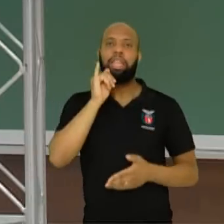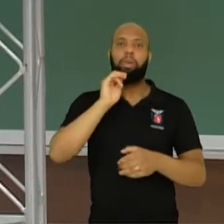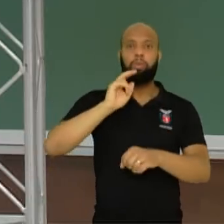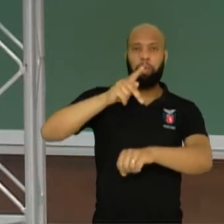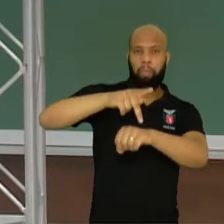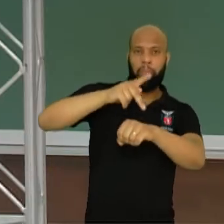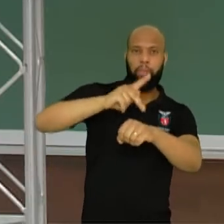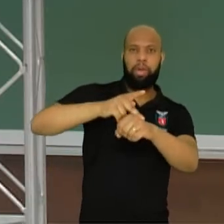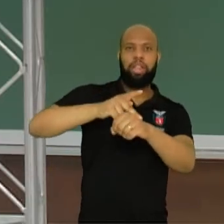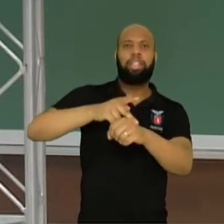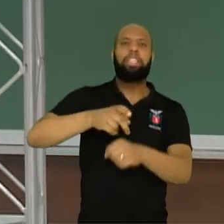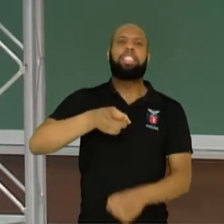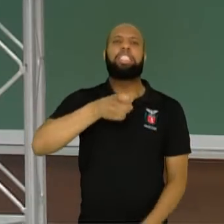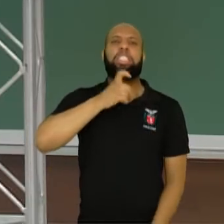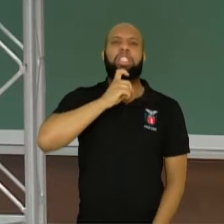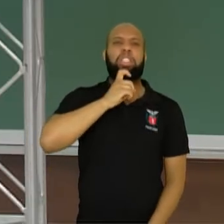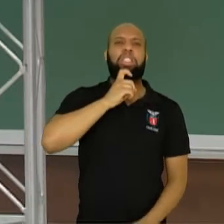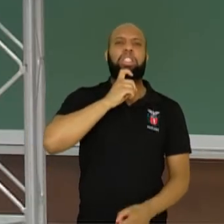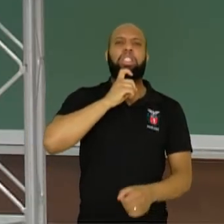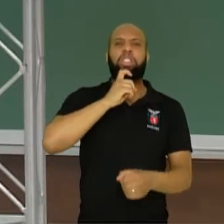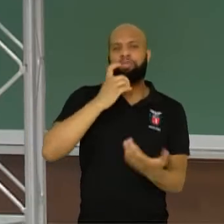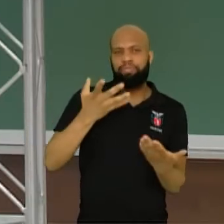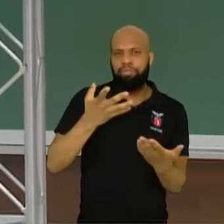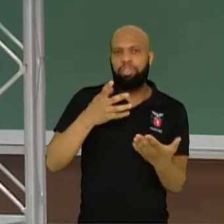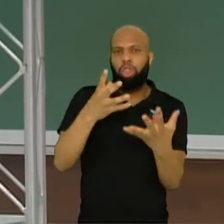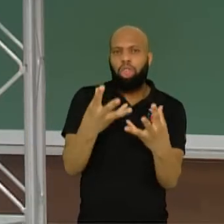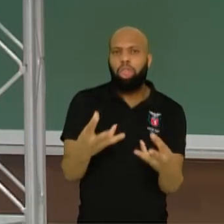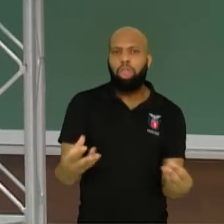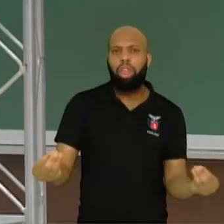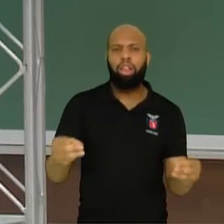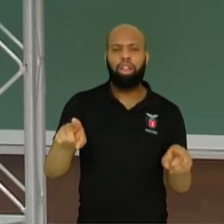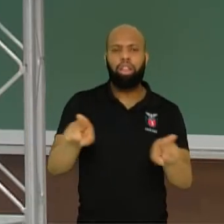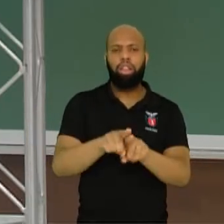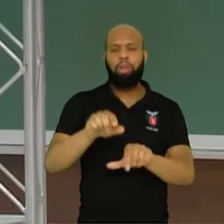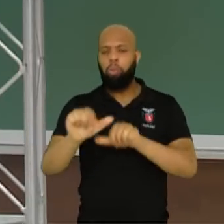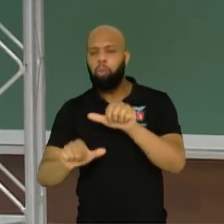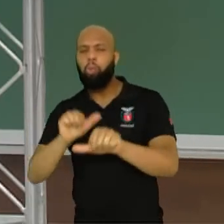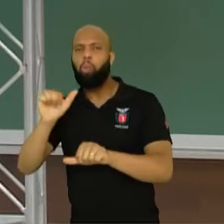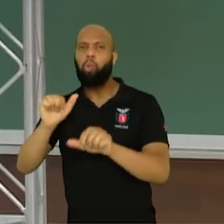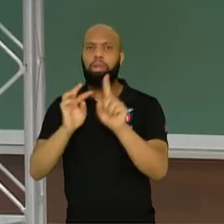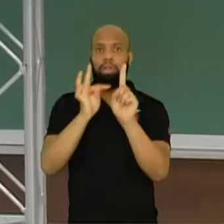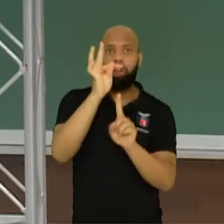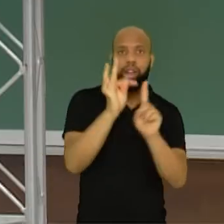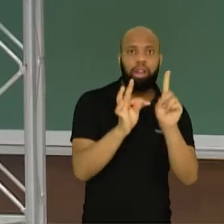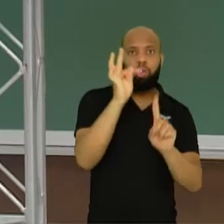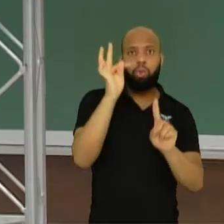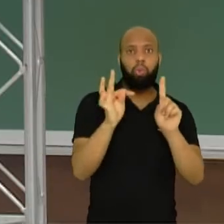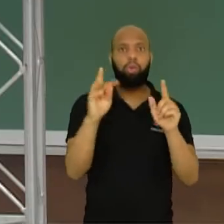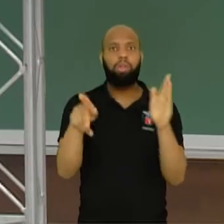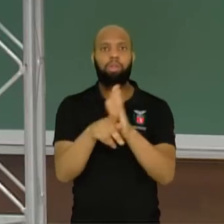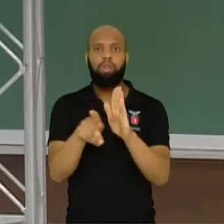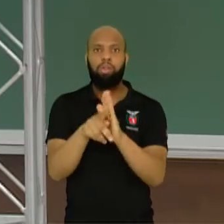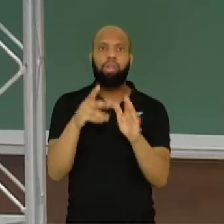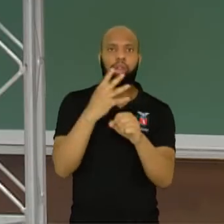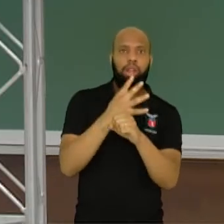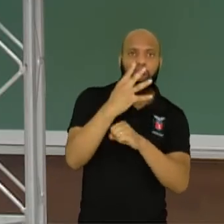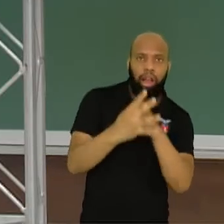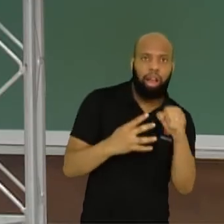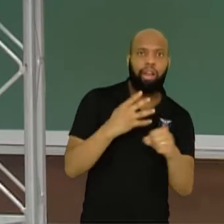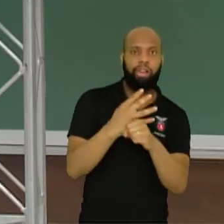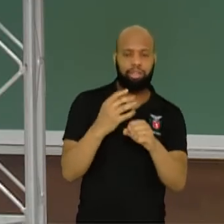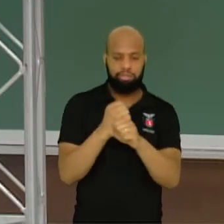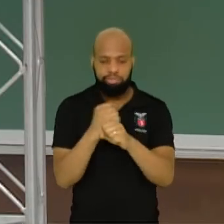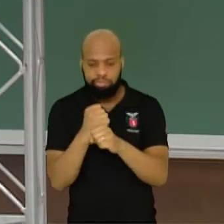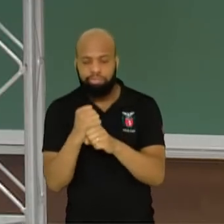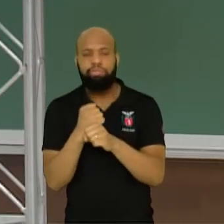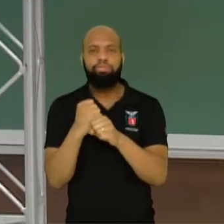calotas polares, as mudanças das temperaturas, então, por exemplo, das estações do ano, aumento do nível